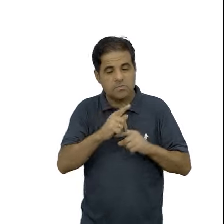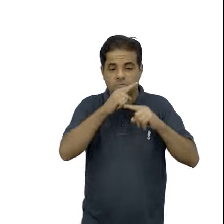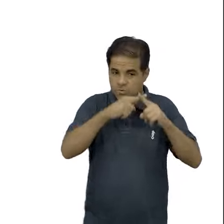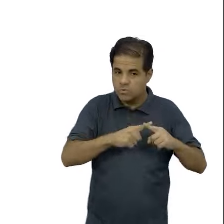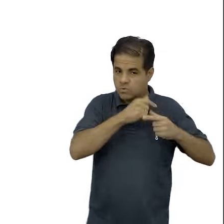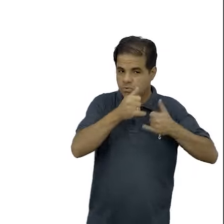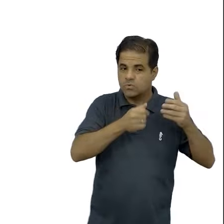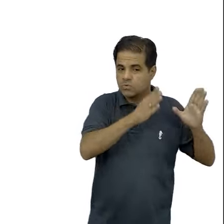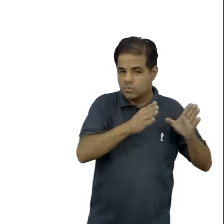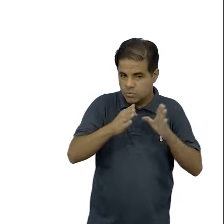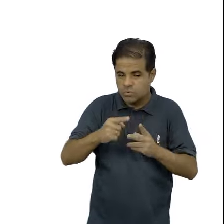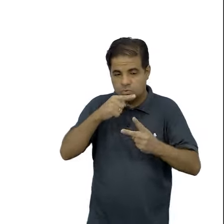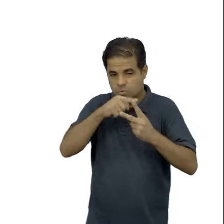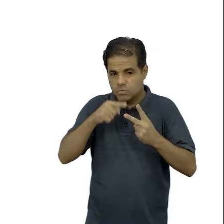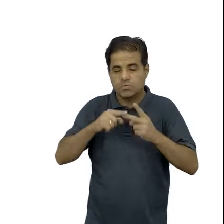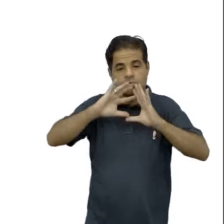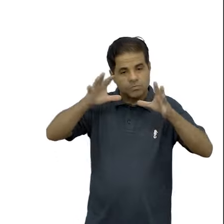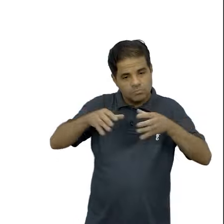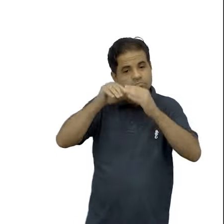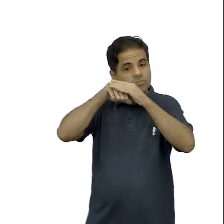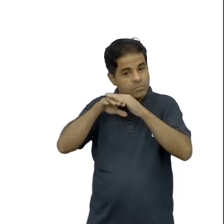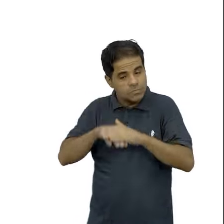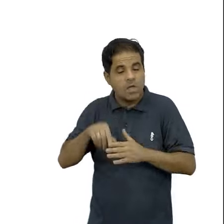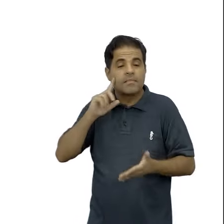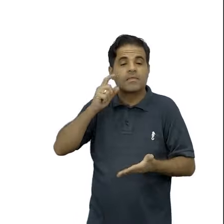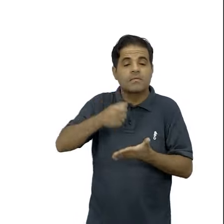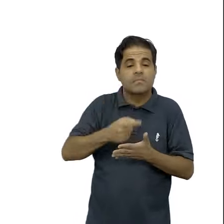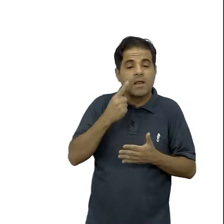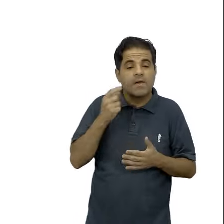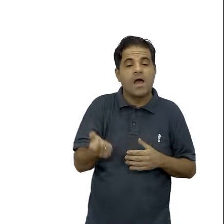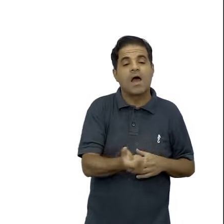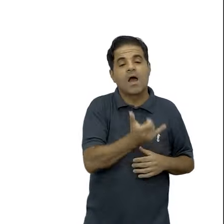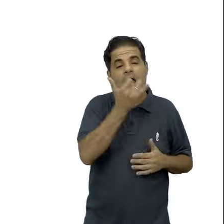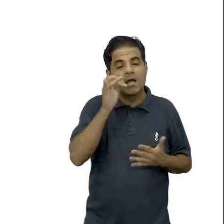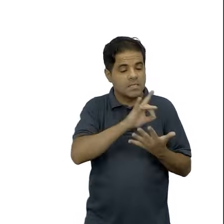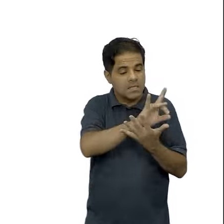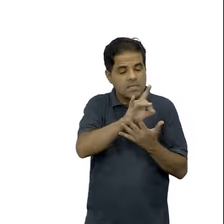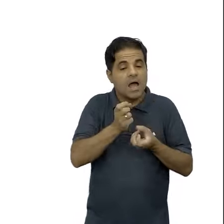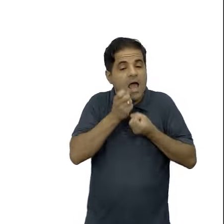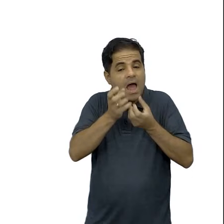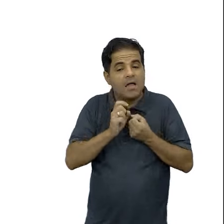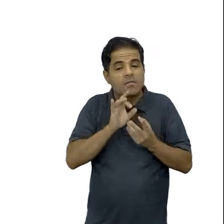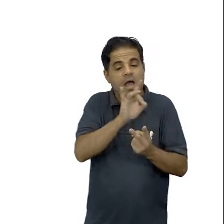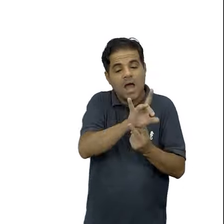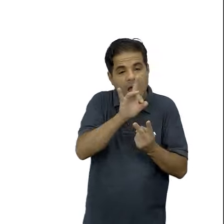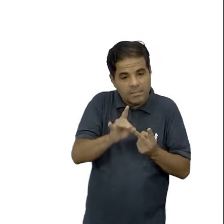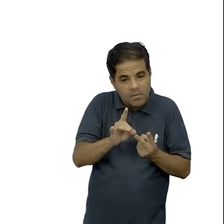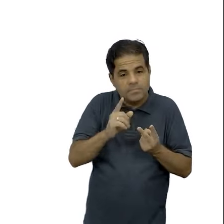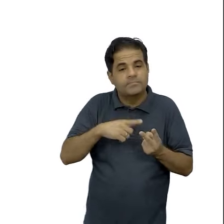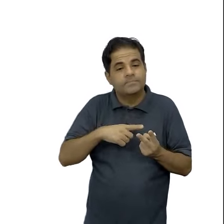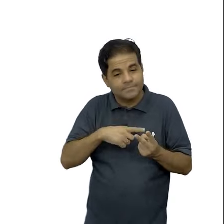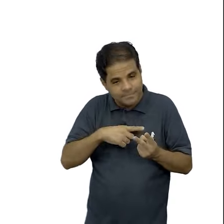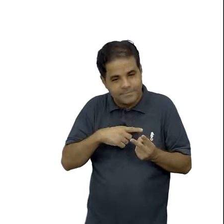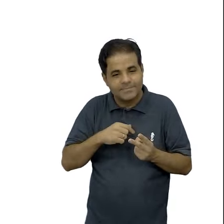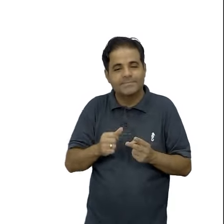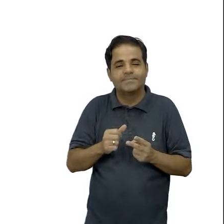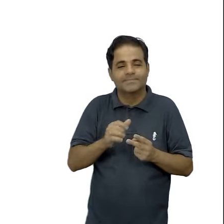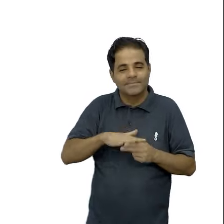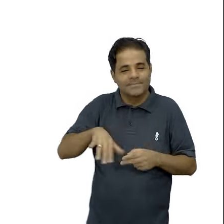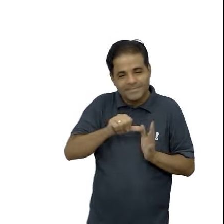e os organizou em 2 coleções. Determine a quantidade de dados em cada uma delas. Então, a